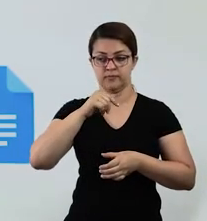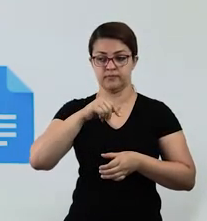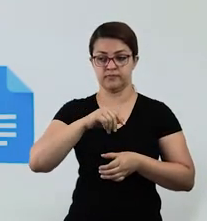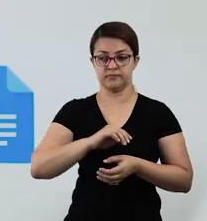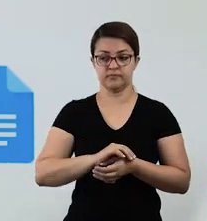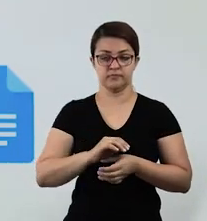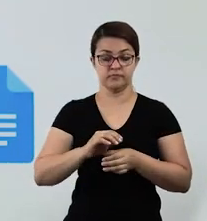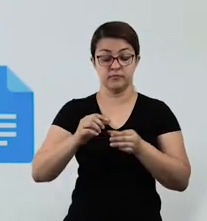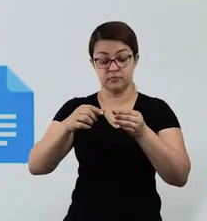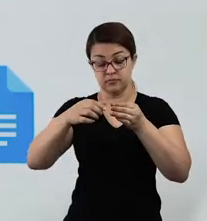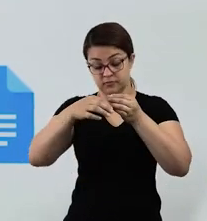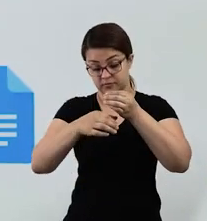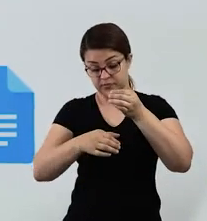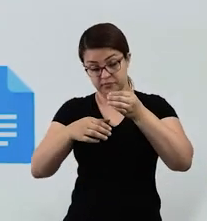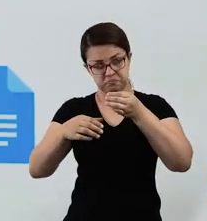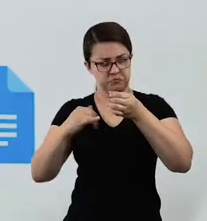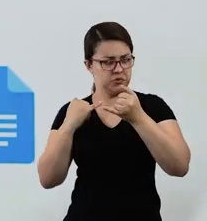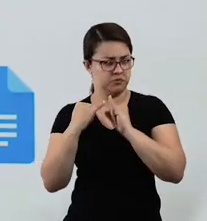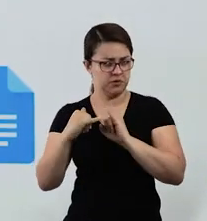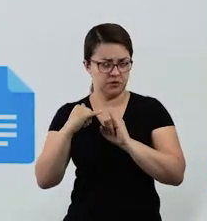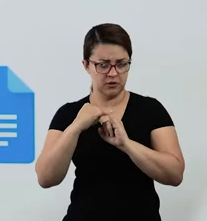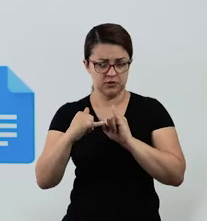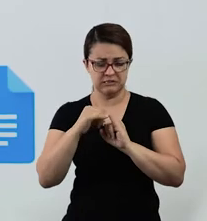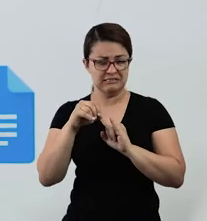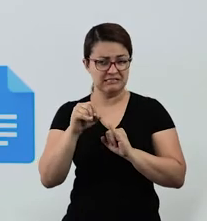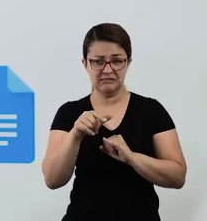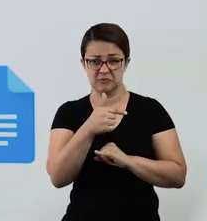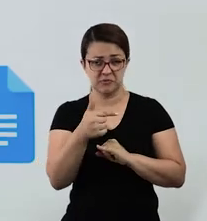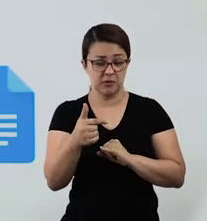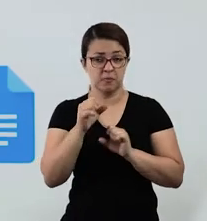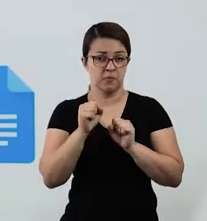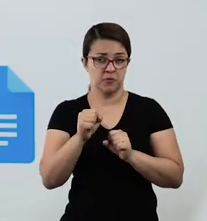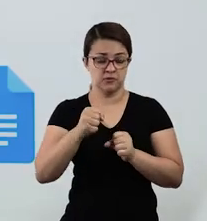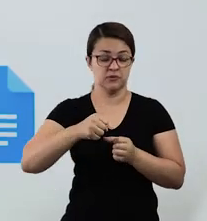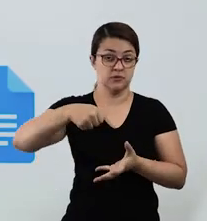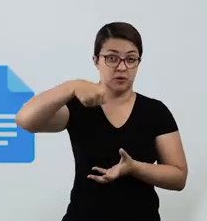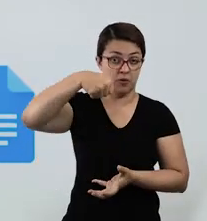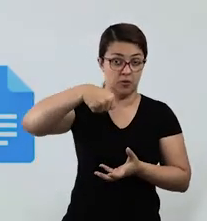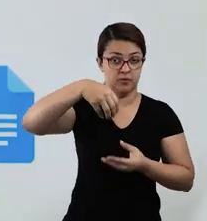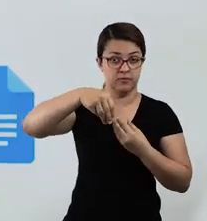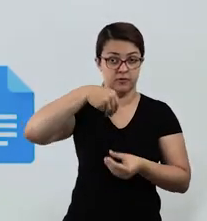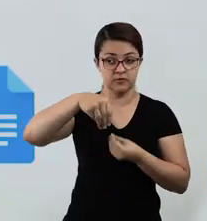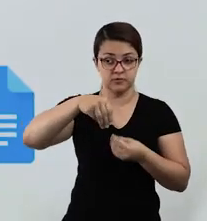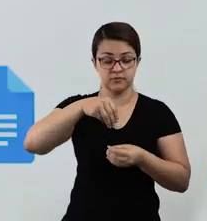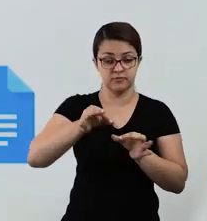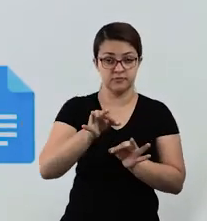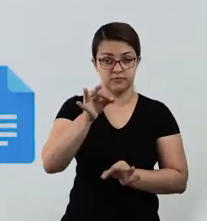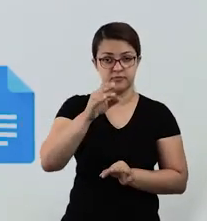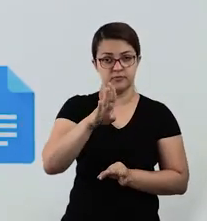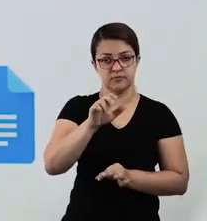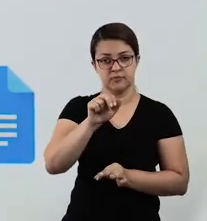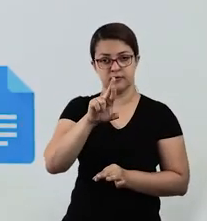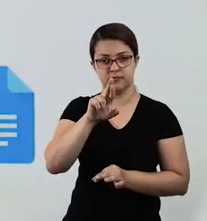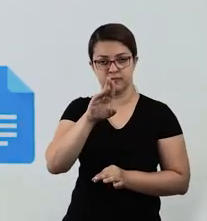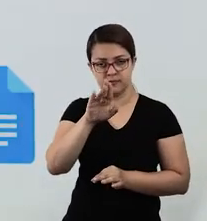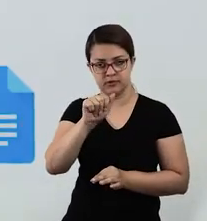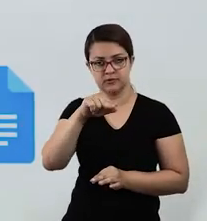mais abaixo. Caso não tenha essa garrafinha, pode ser uma sacola plástica com um pezinho dentro. Barbante, um cabo de